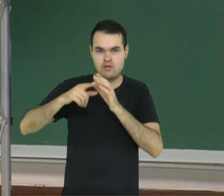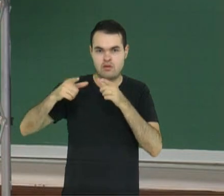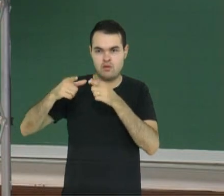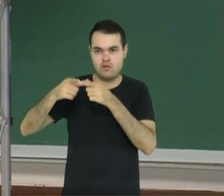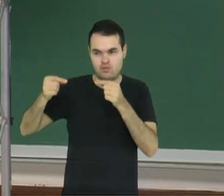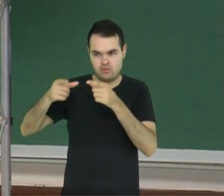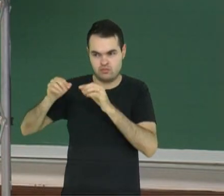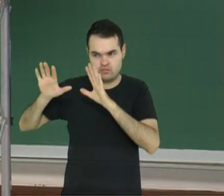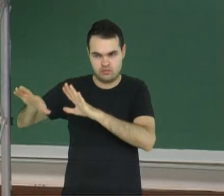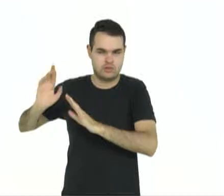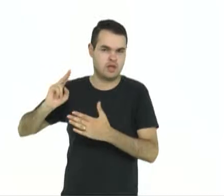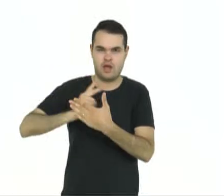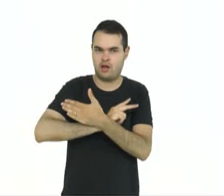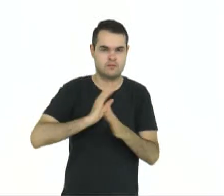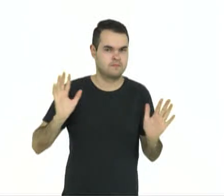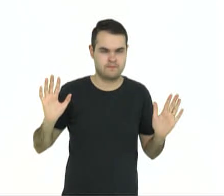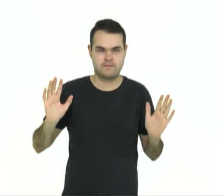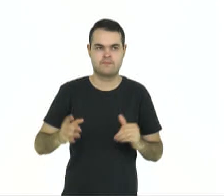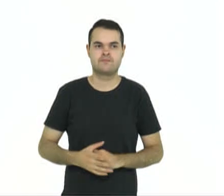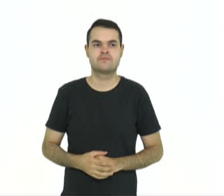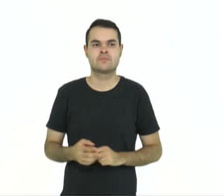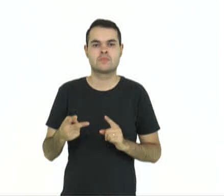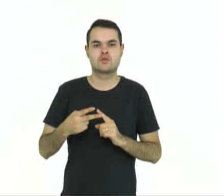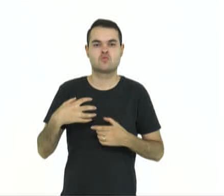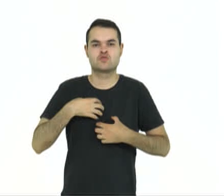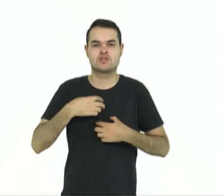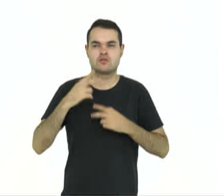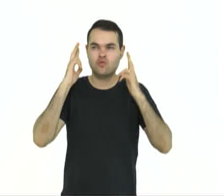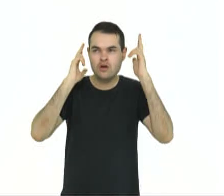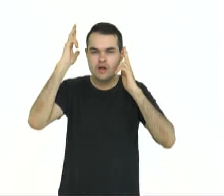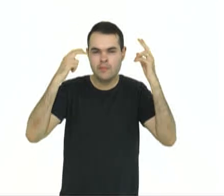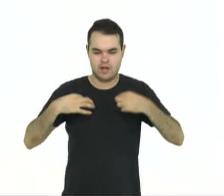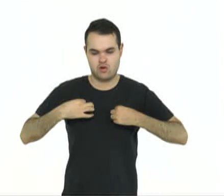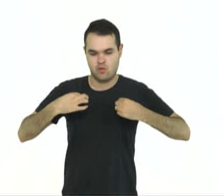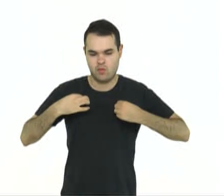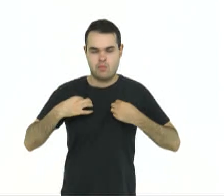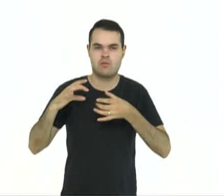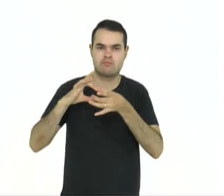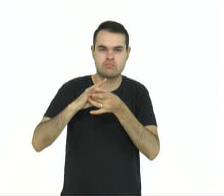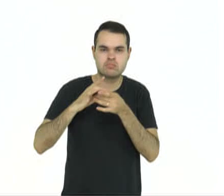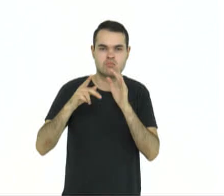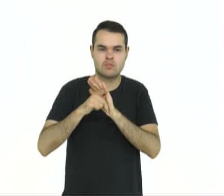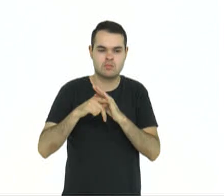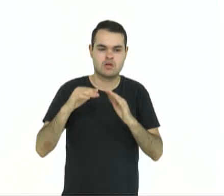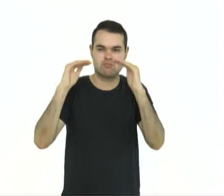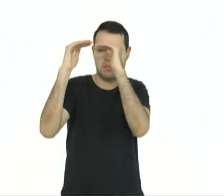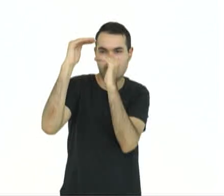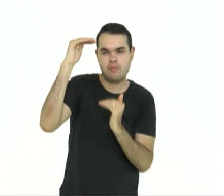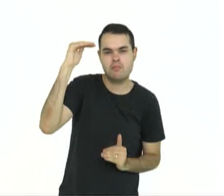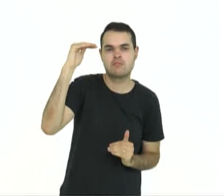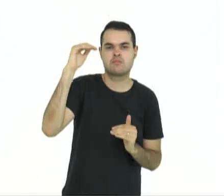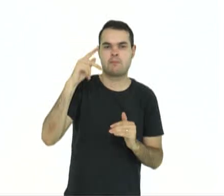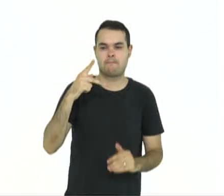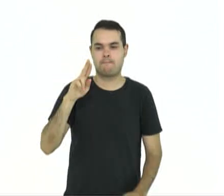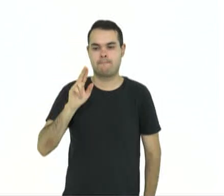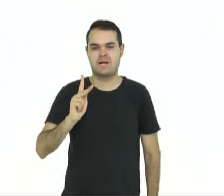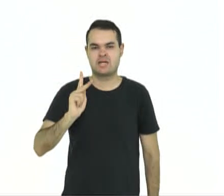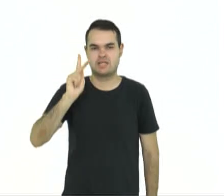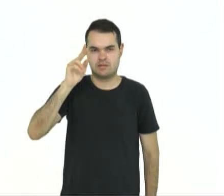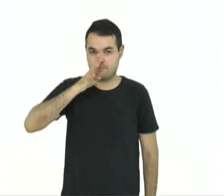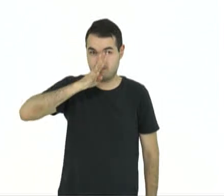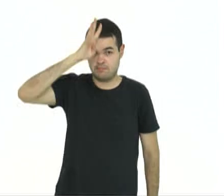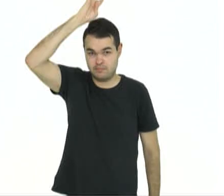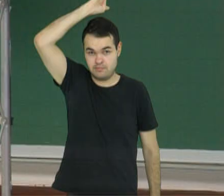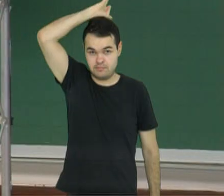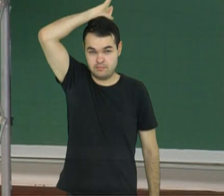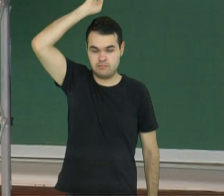está errada. Nas formas de se vestir e de cortar cabelo com o objetivo contestadores à ordem social próprias do movimento punk. O movimento